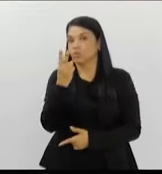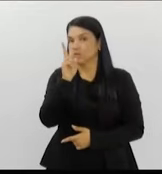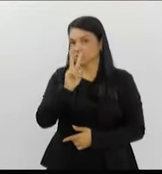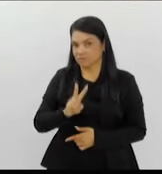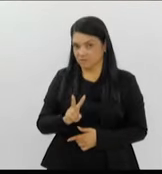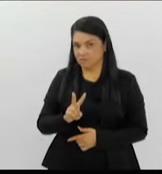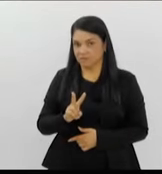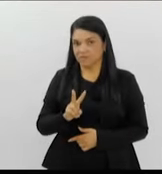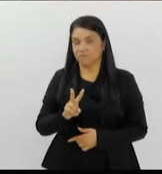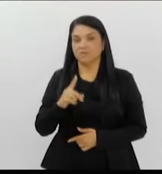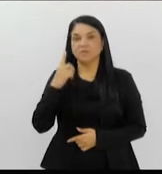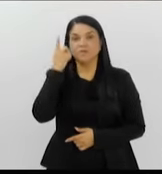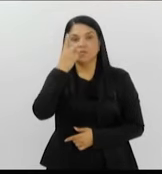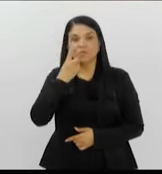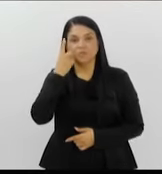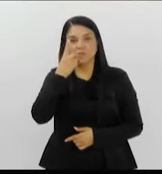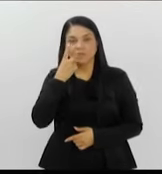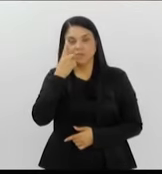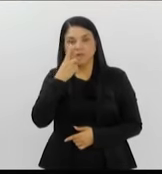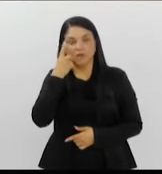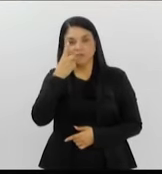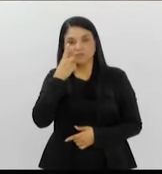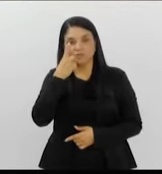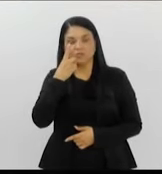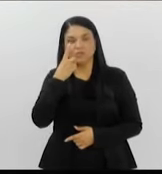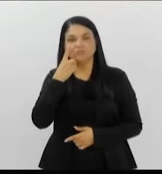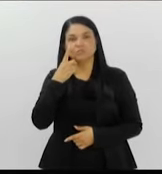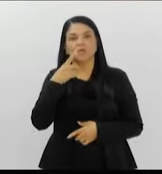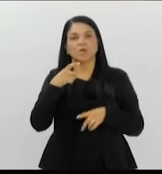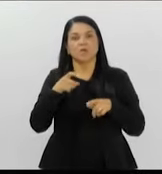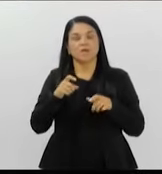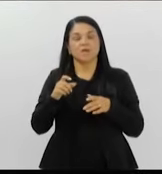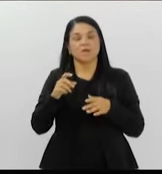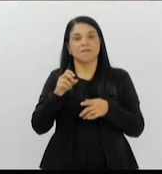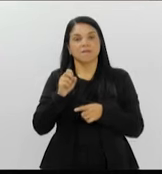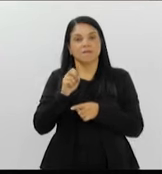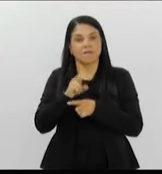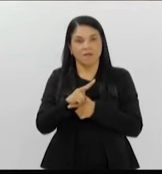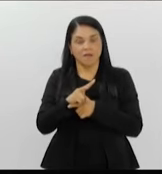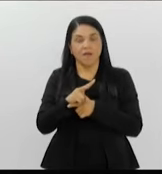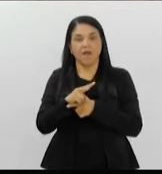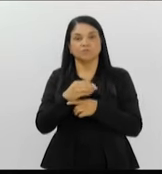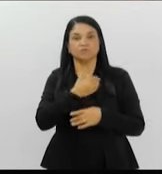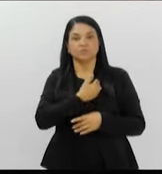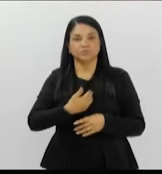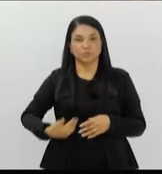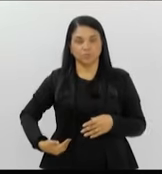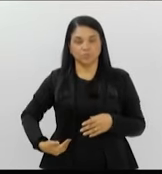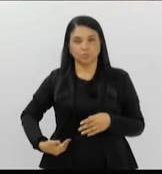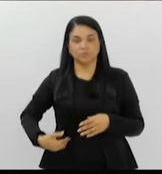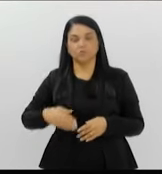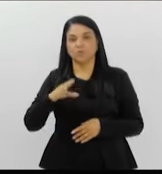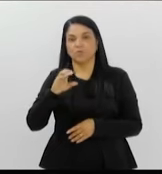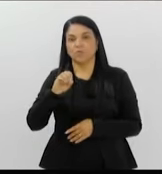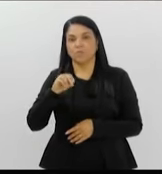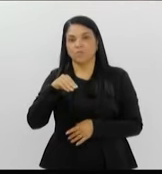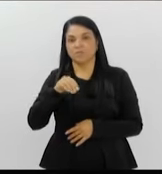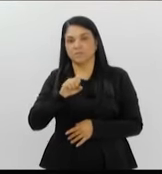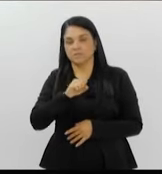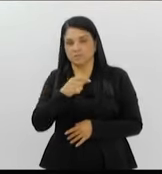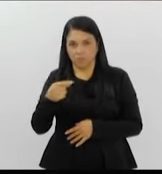por duas vezes, o deputado acumulou cargos públicos de forma irregular, cargos comissionados,